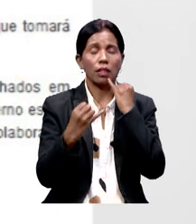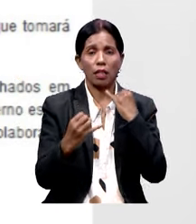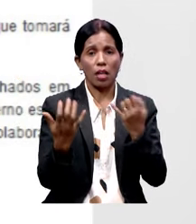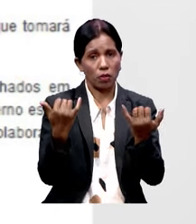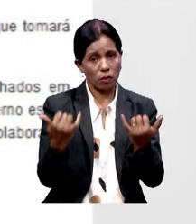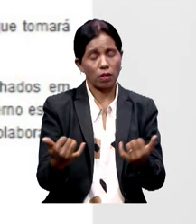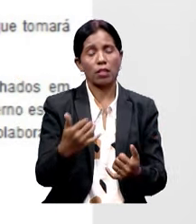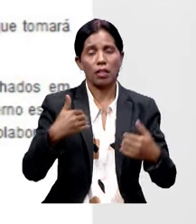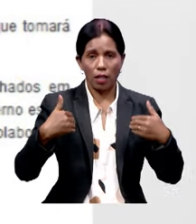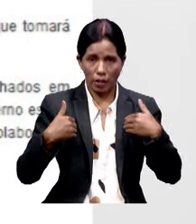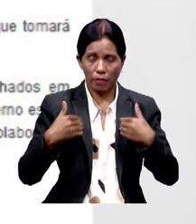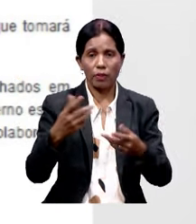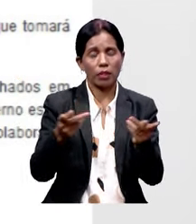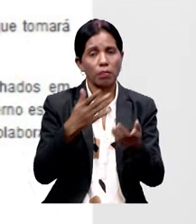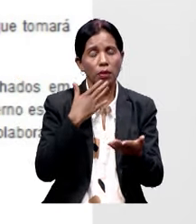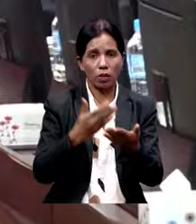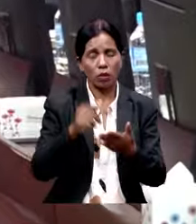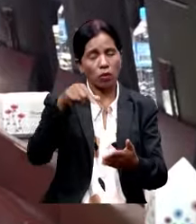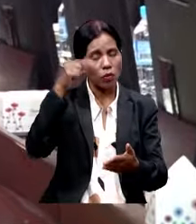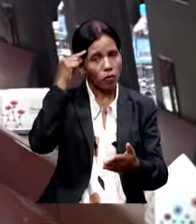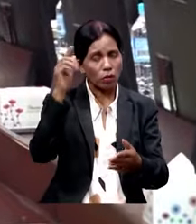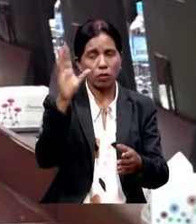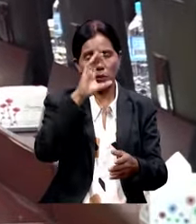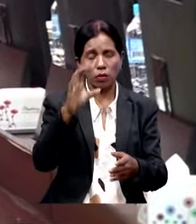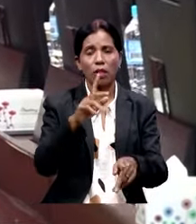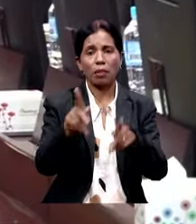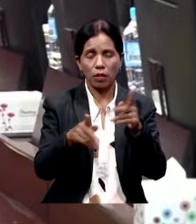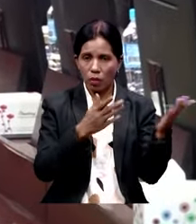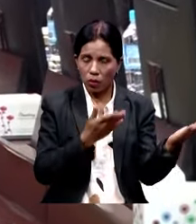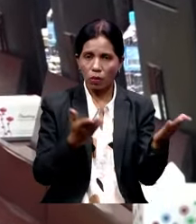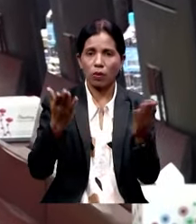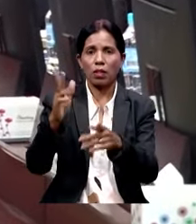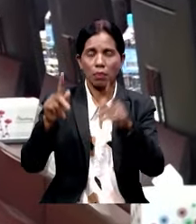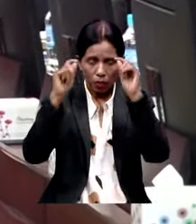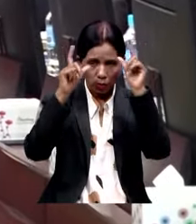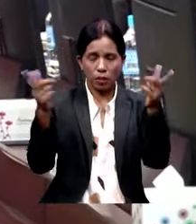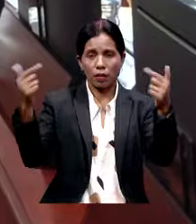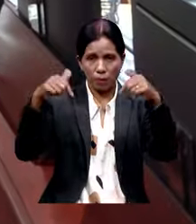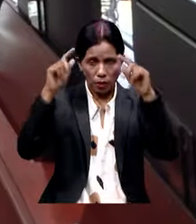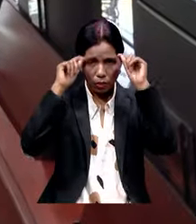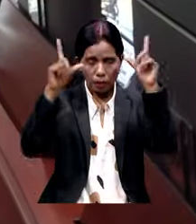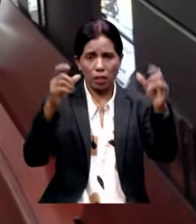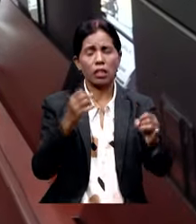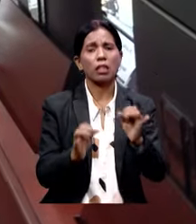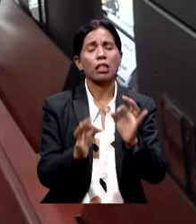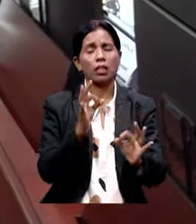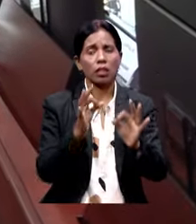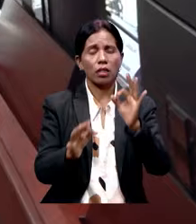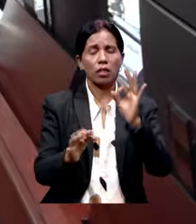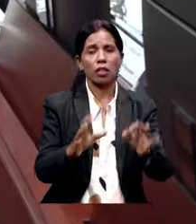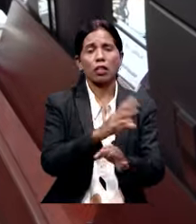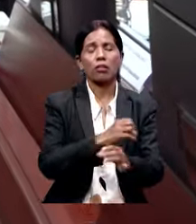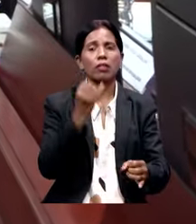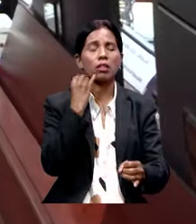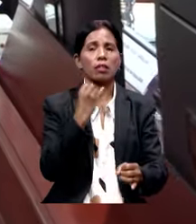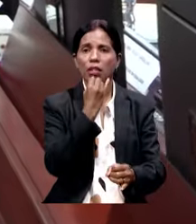também governo se busca solução, rodilore fila Timor-Leste. Mas que escala o conflito entre Israel no território